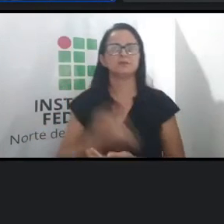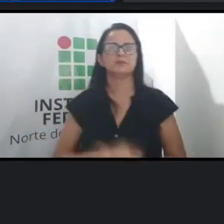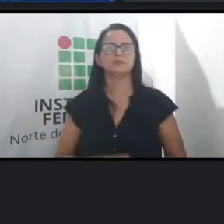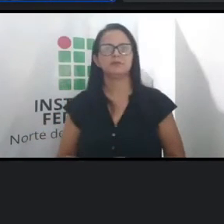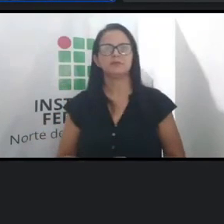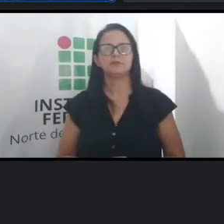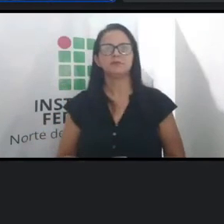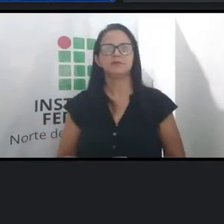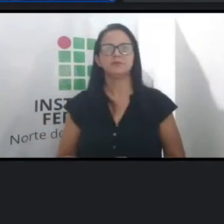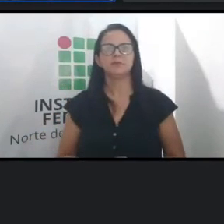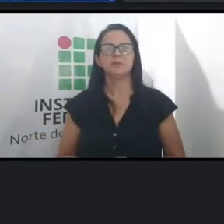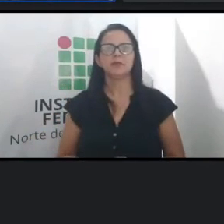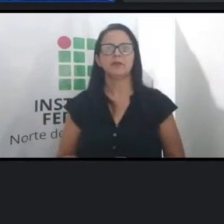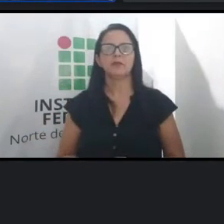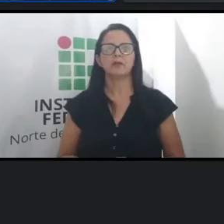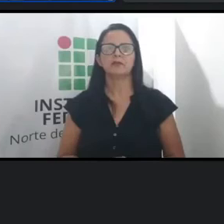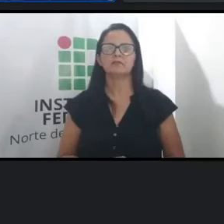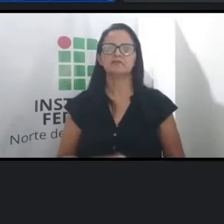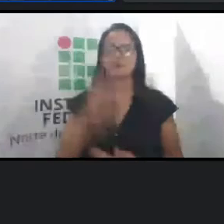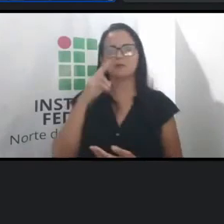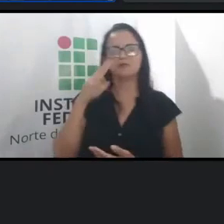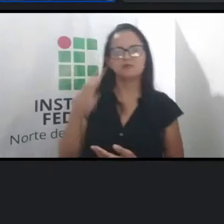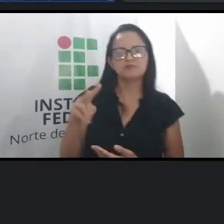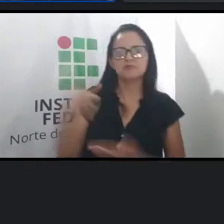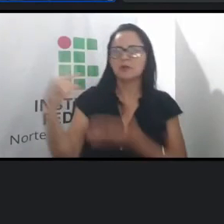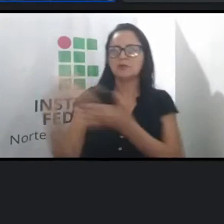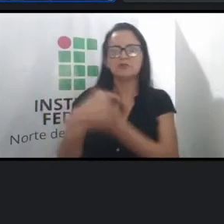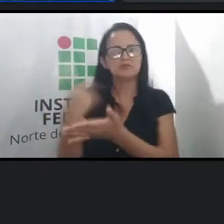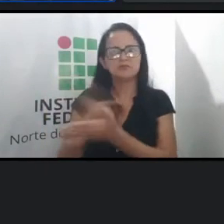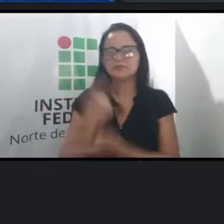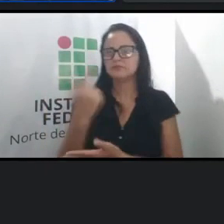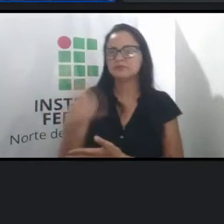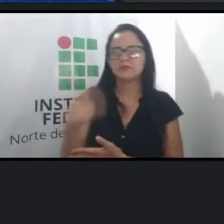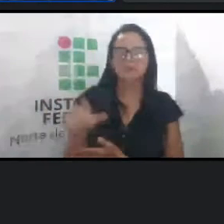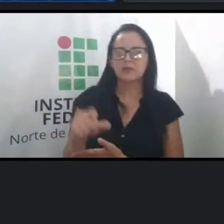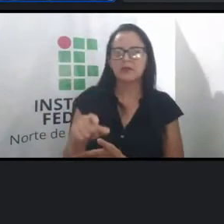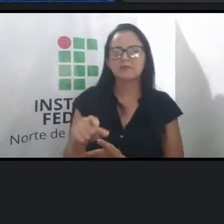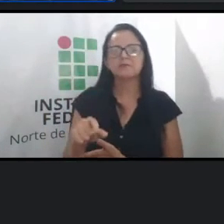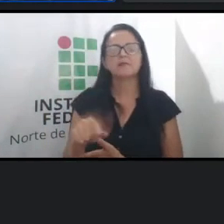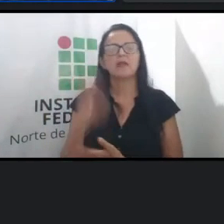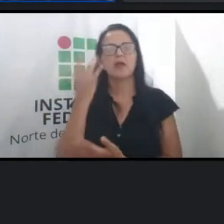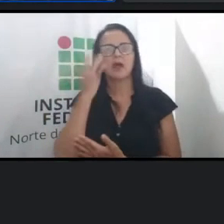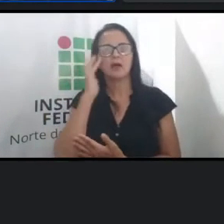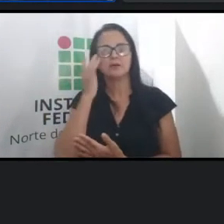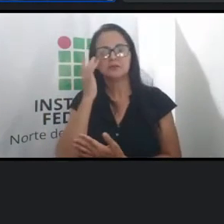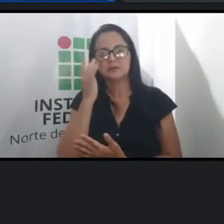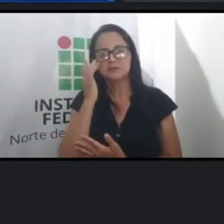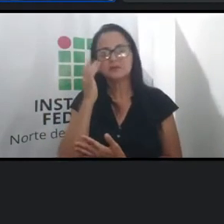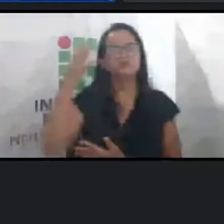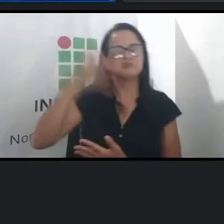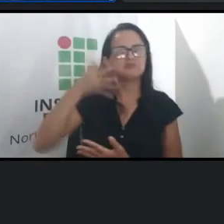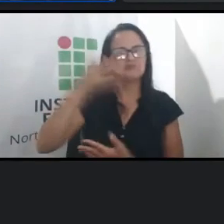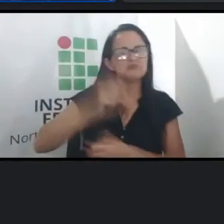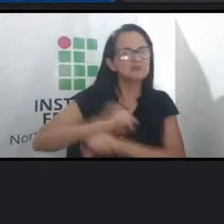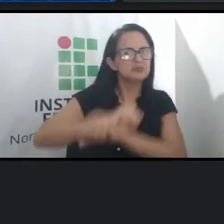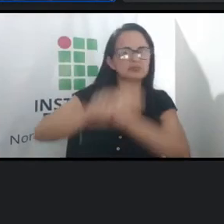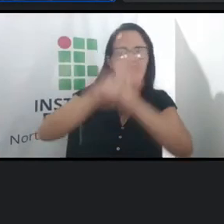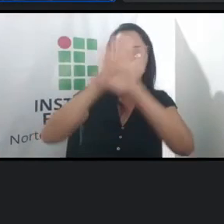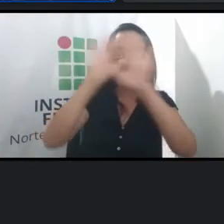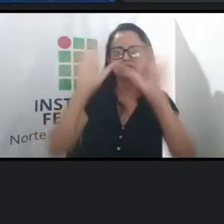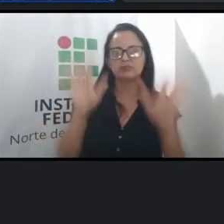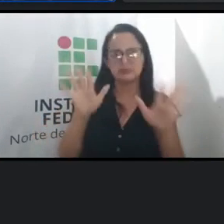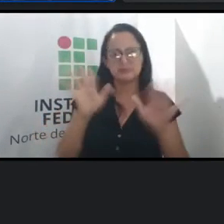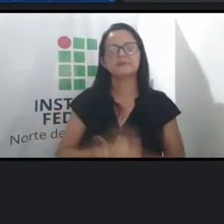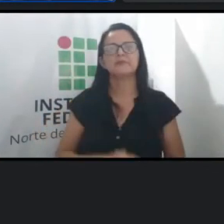Pelo que eu vi, nós não tivemos nenhuma pergunta. Também eu achei a palestra super esclarecedora. E, mais uma vez, eu gostaria